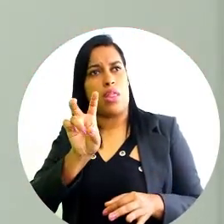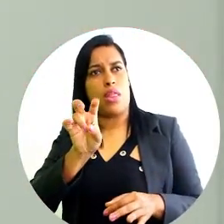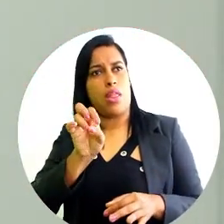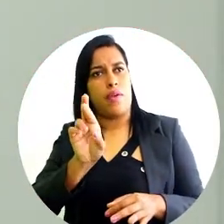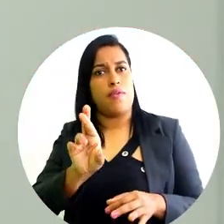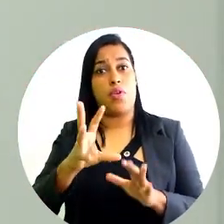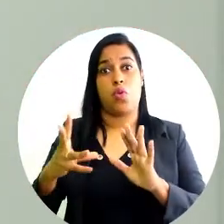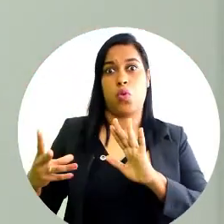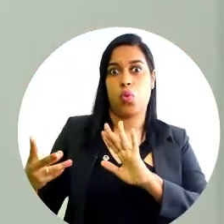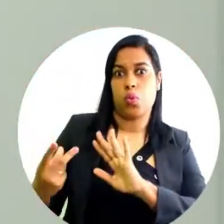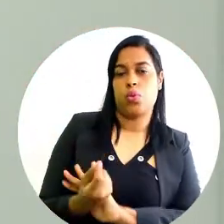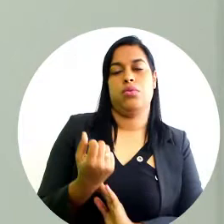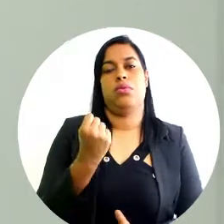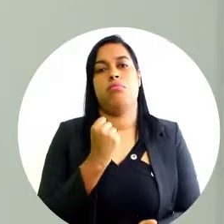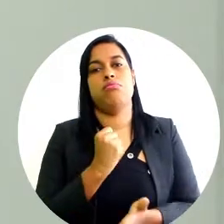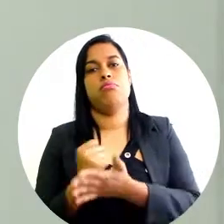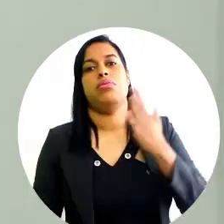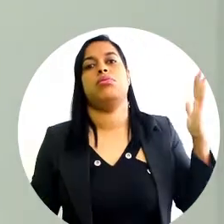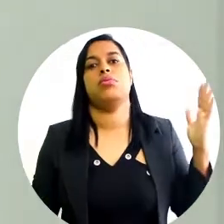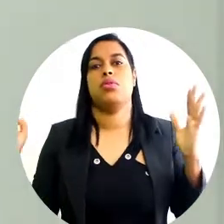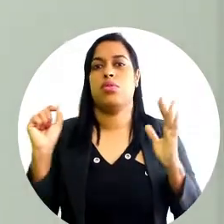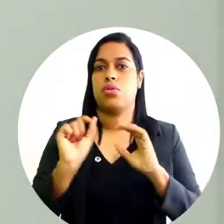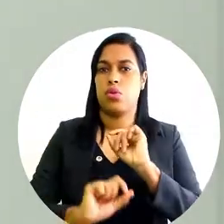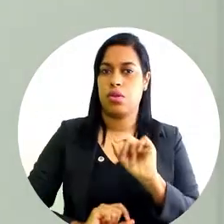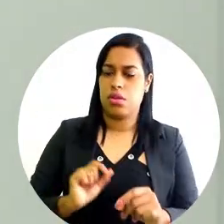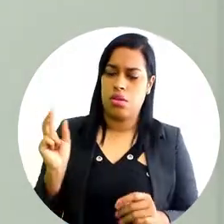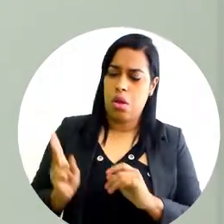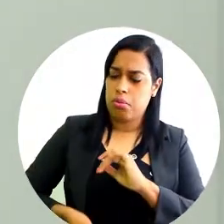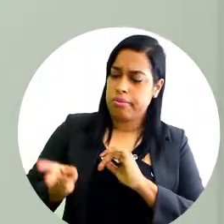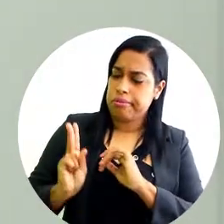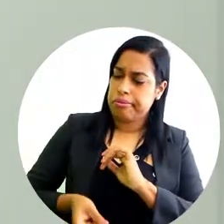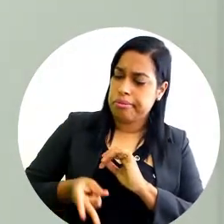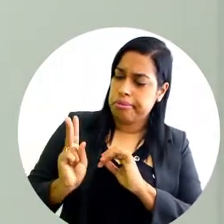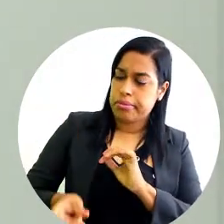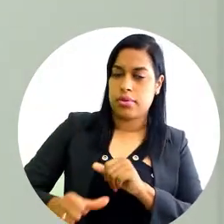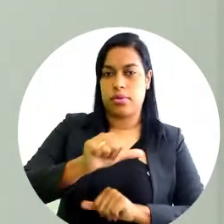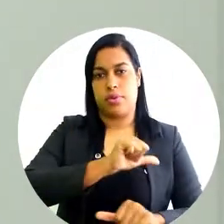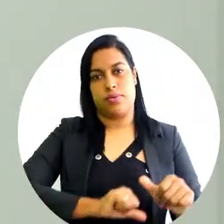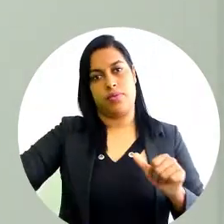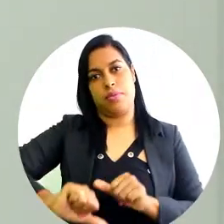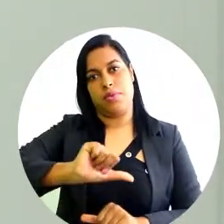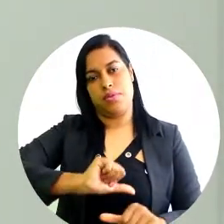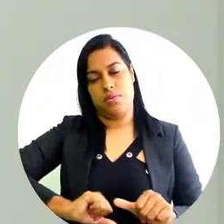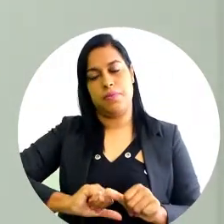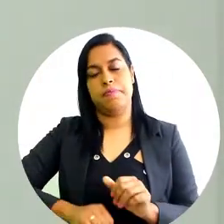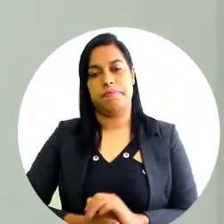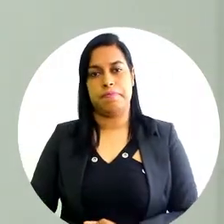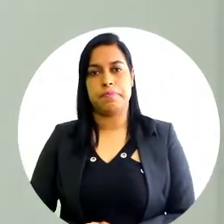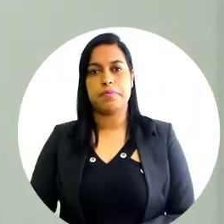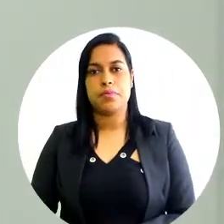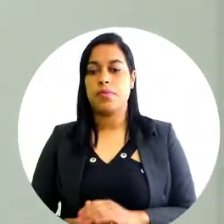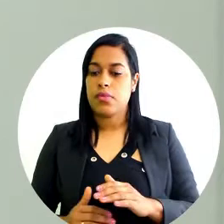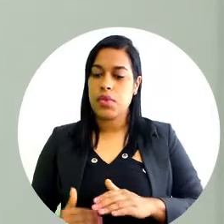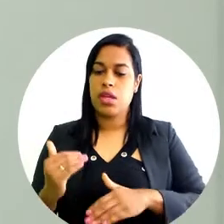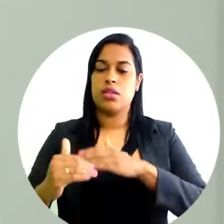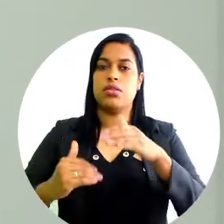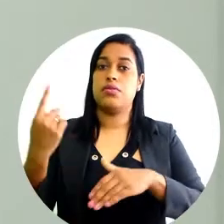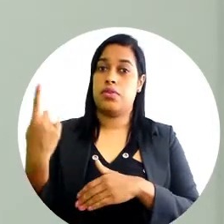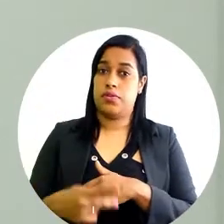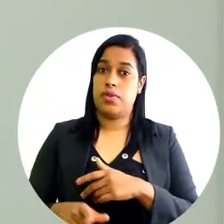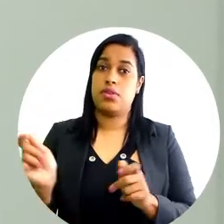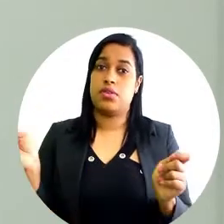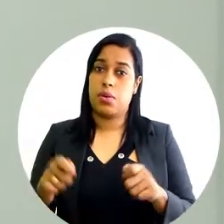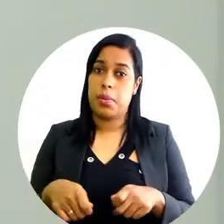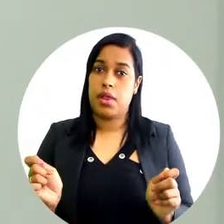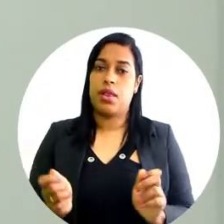devir. Todas as coisas estão passando, todas as coisas estão em constante transformação. E para a gente desenvolver um